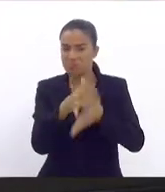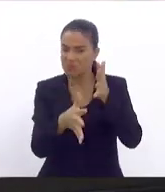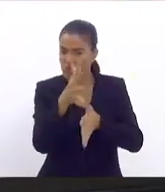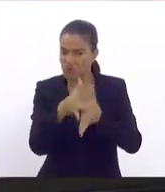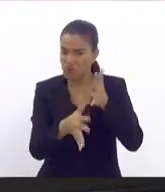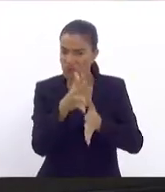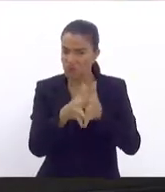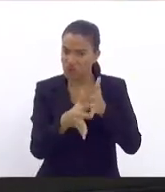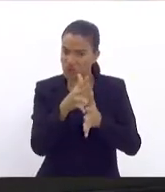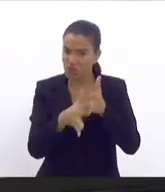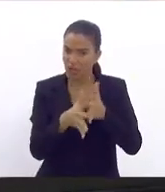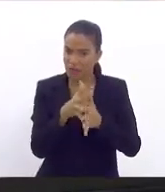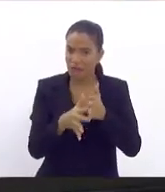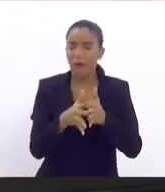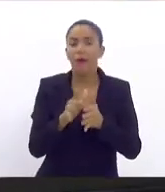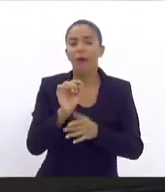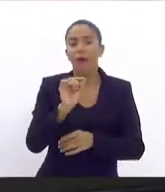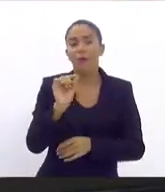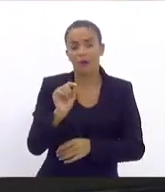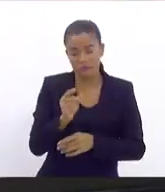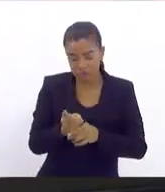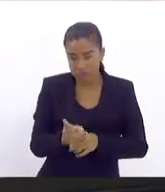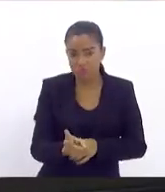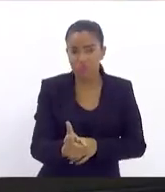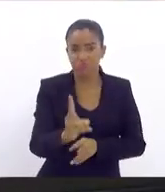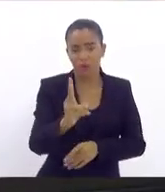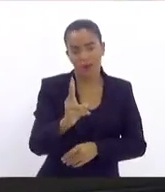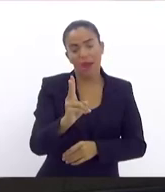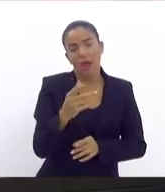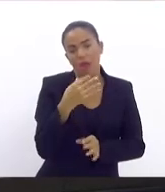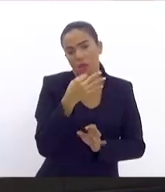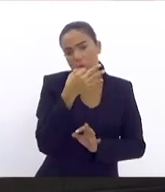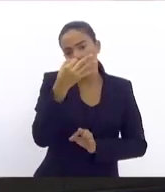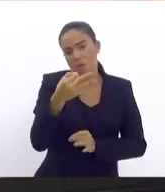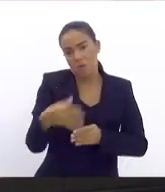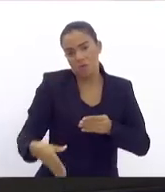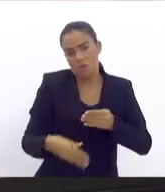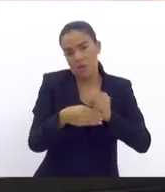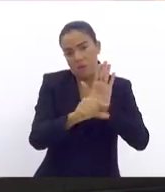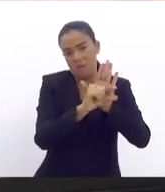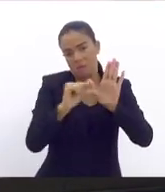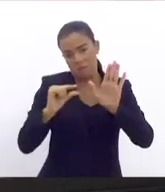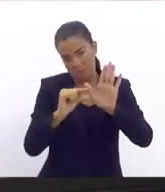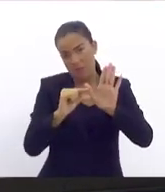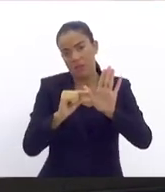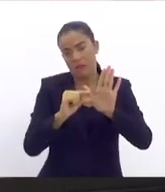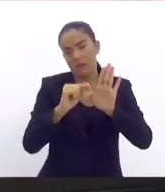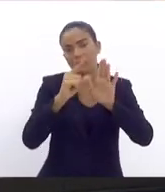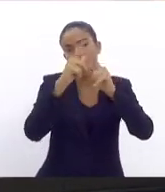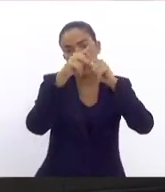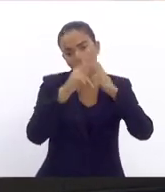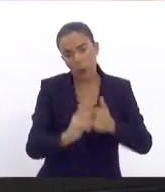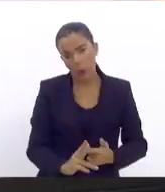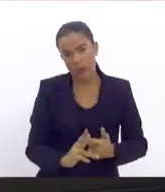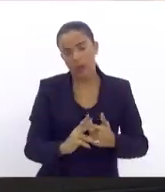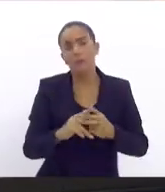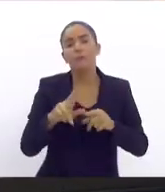nem cabe isso. Se ele for adiante, é que eu proponho uma emenda de redação para adequar o termo